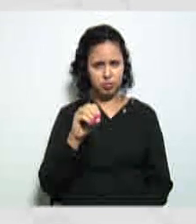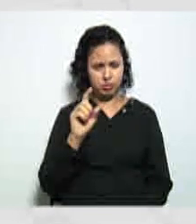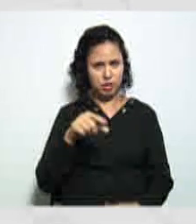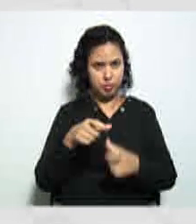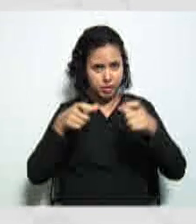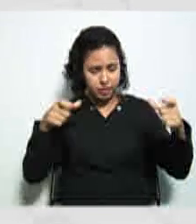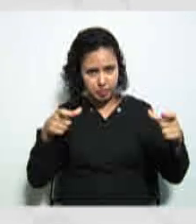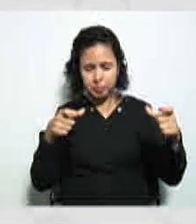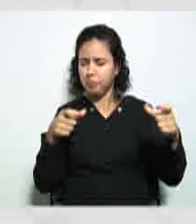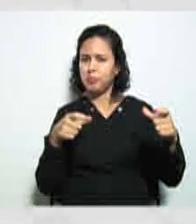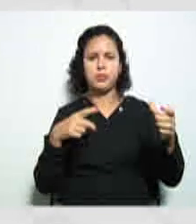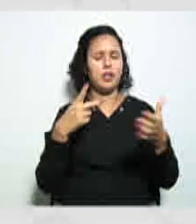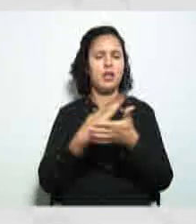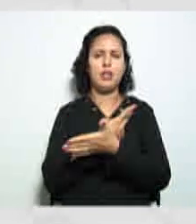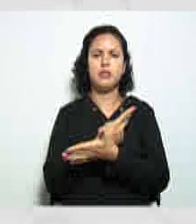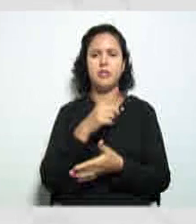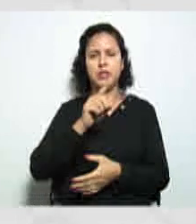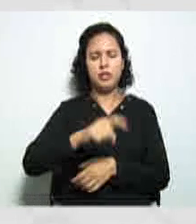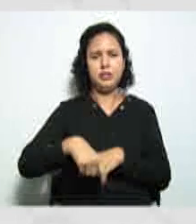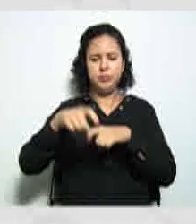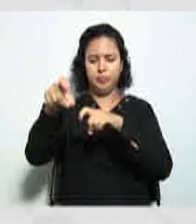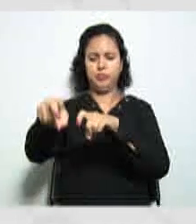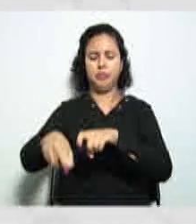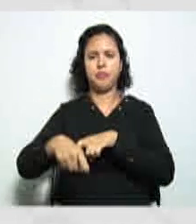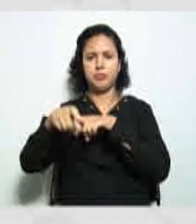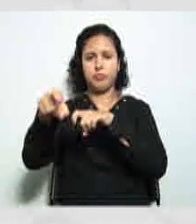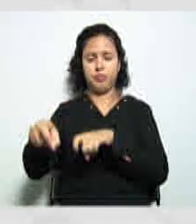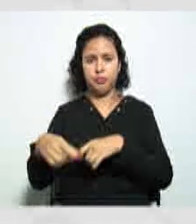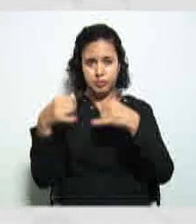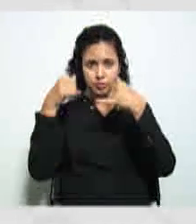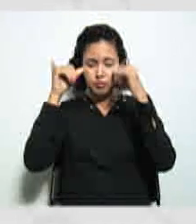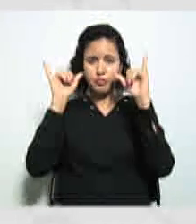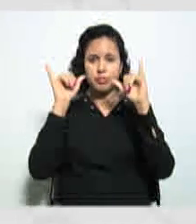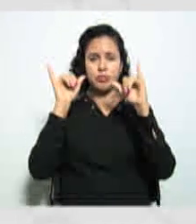agropecuária, né? Pecuária. Então, essa daqui é